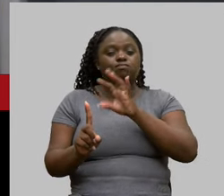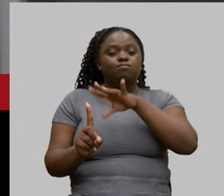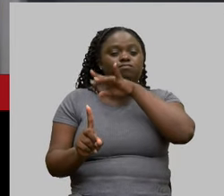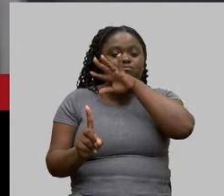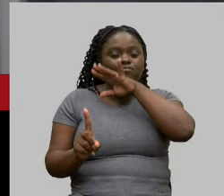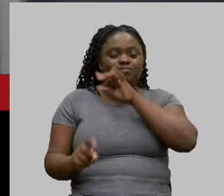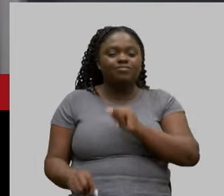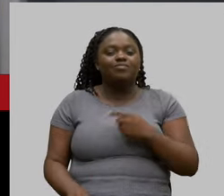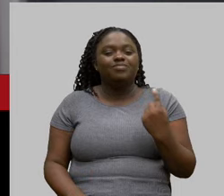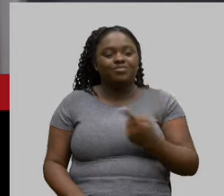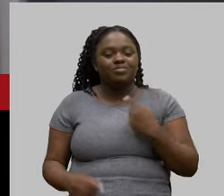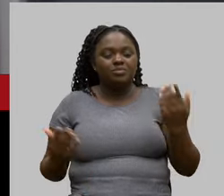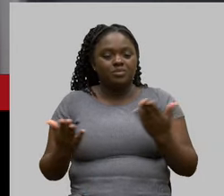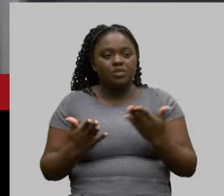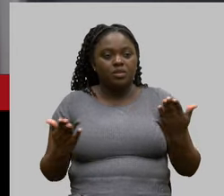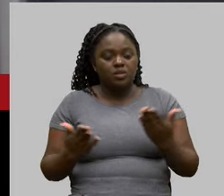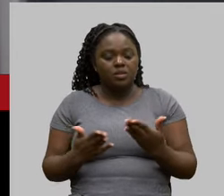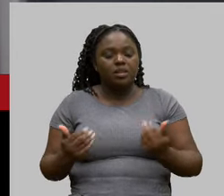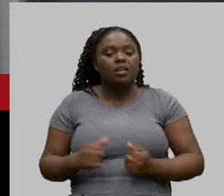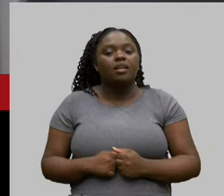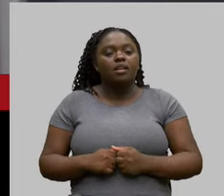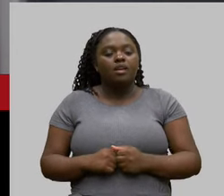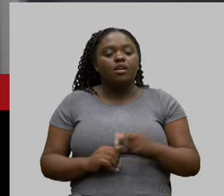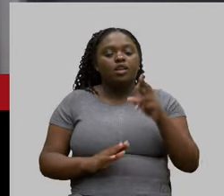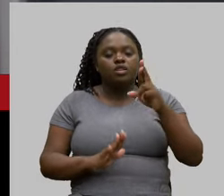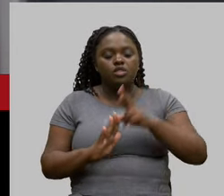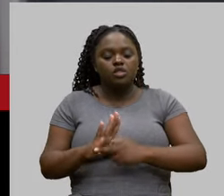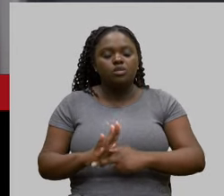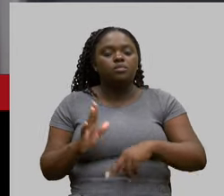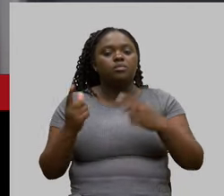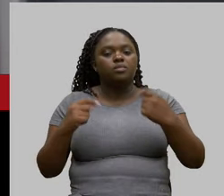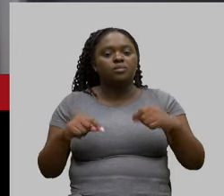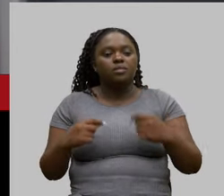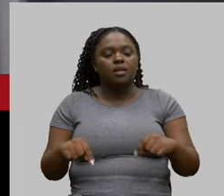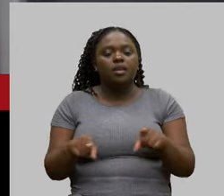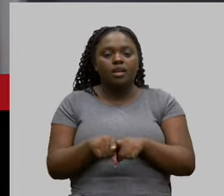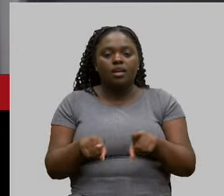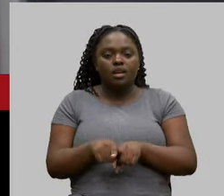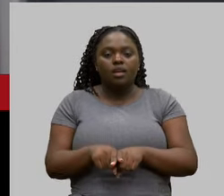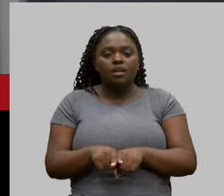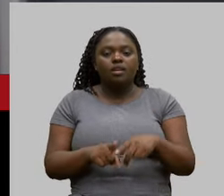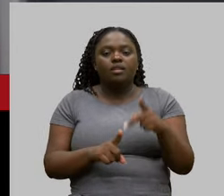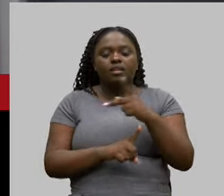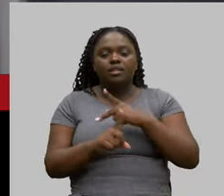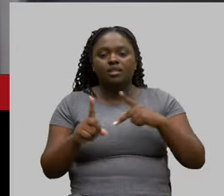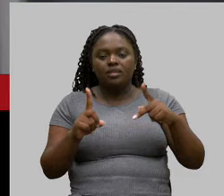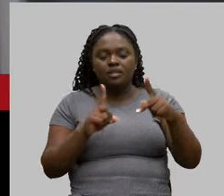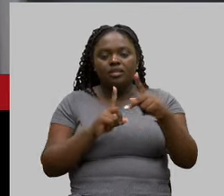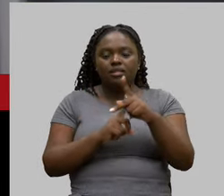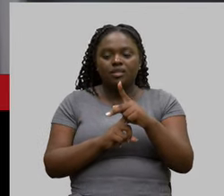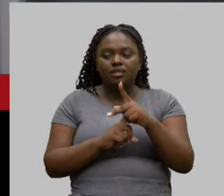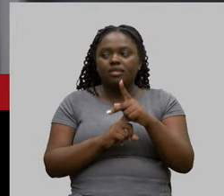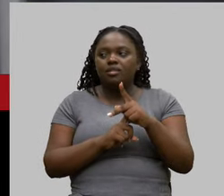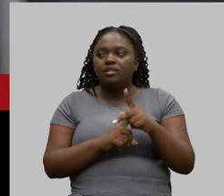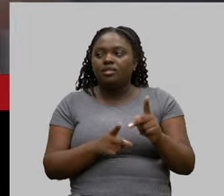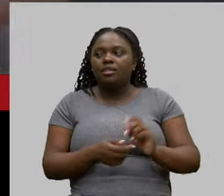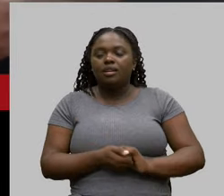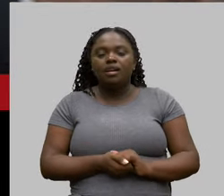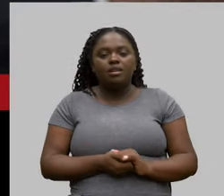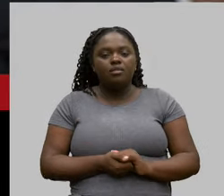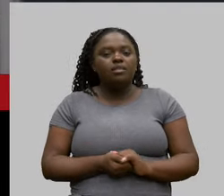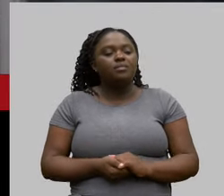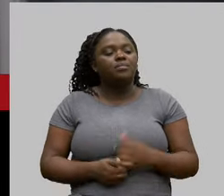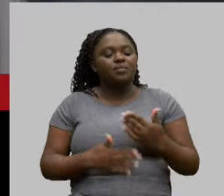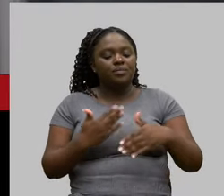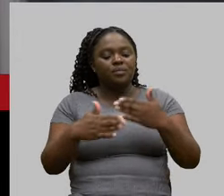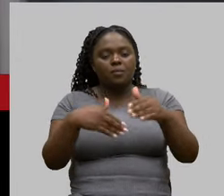regime de recuperação fiscal que temos que combater a questão da Previdência sempre temos reformas de previdência que que tentam eh avançar com